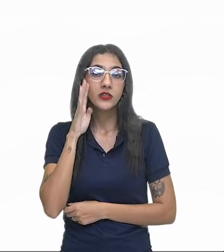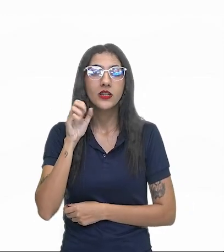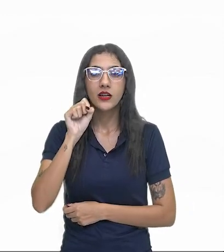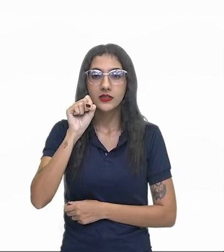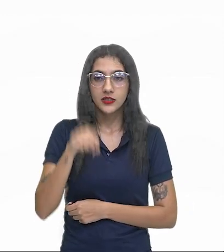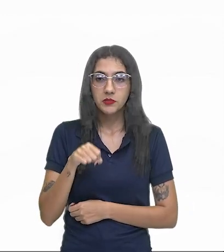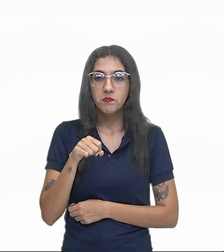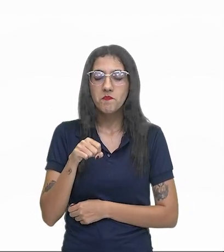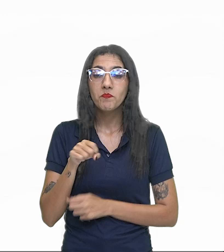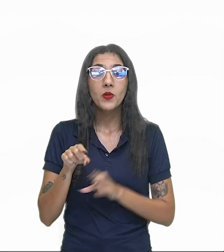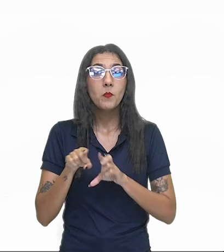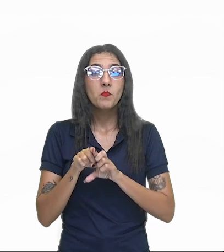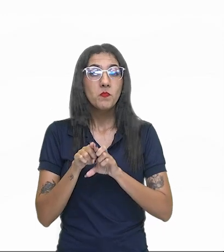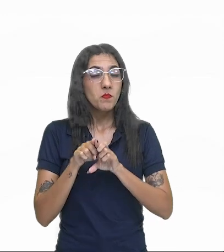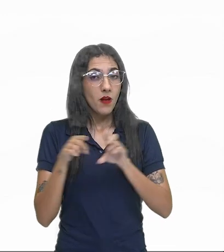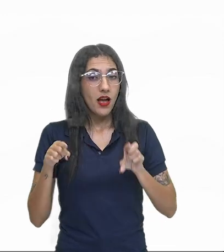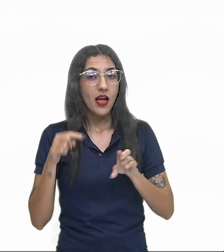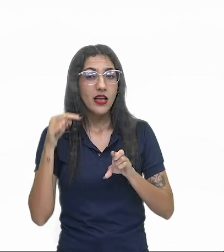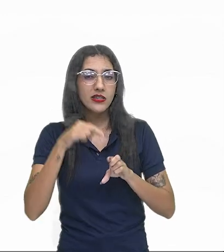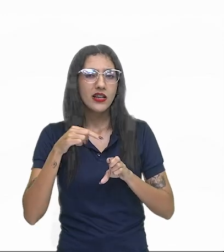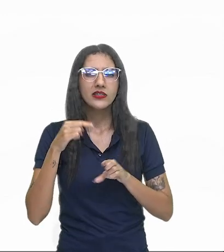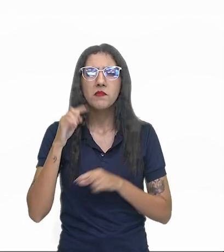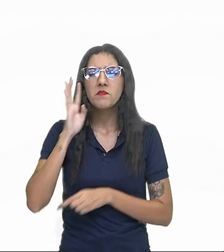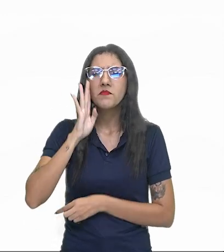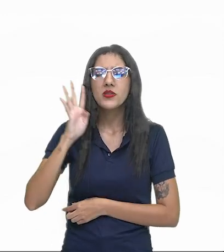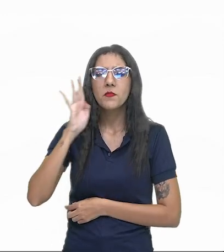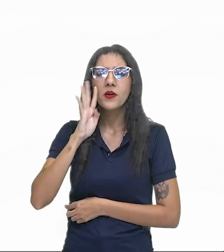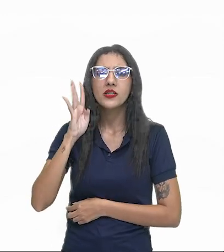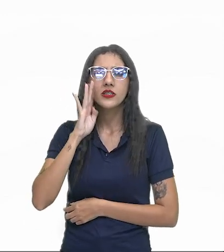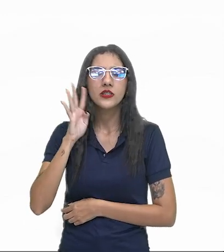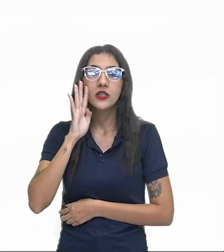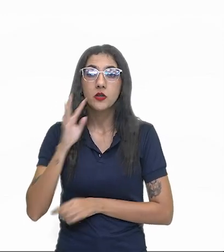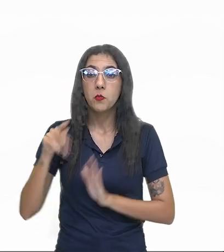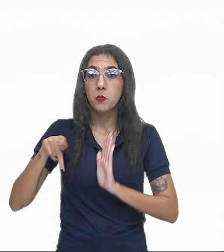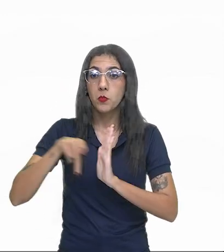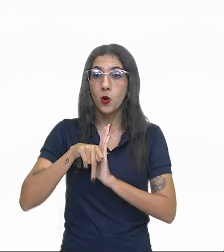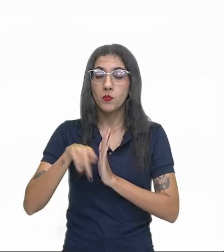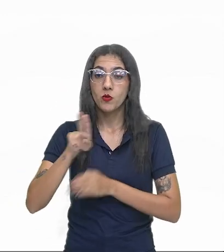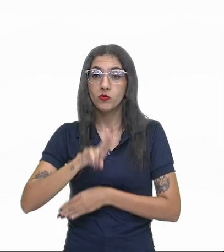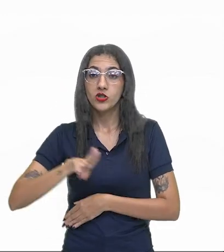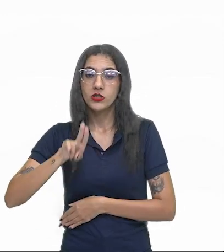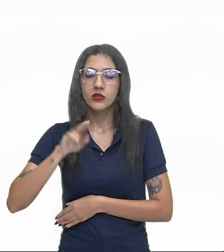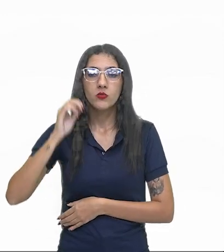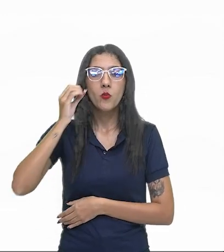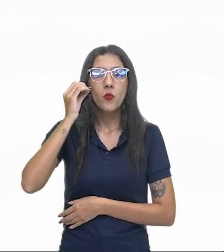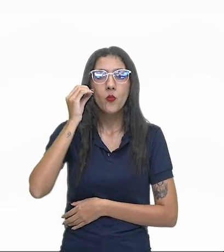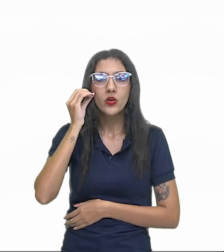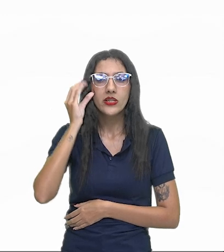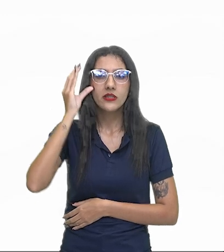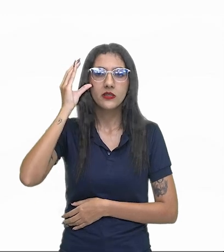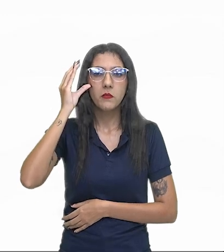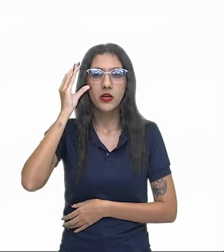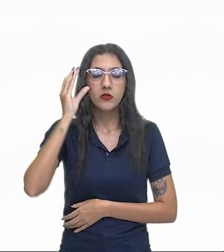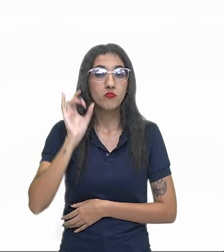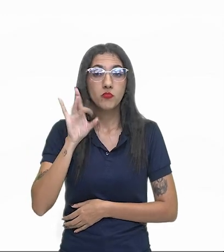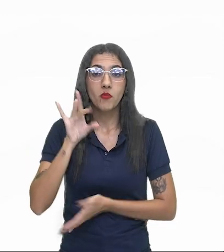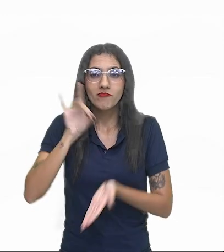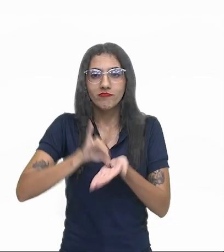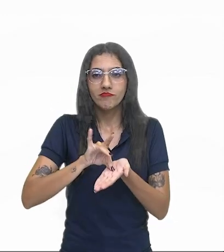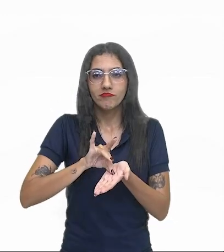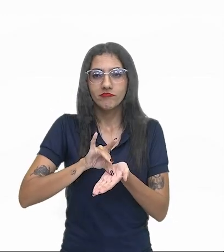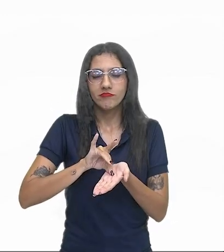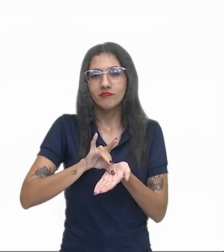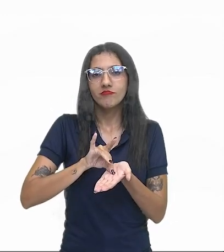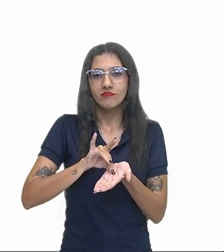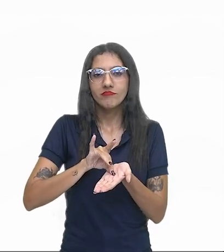uma imaginação fundamentada no conhecimento do que é real e também do